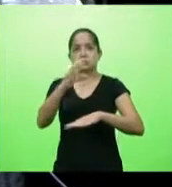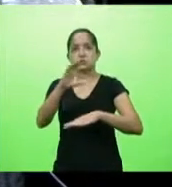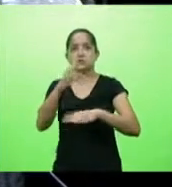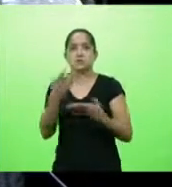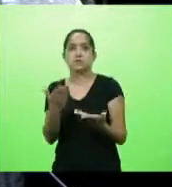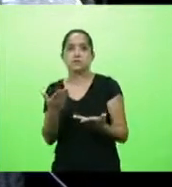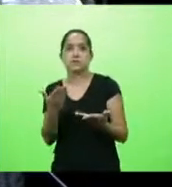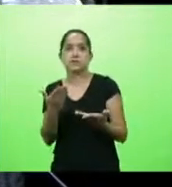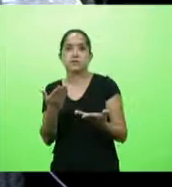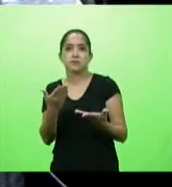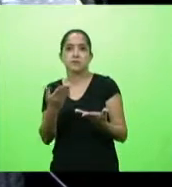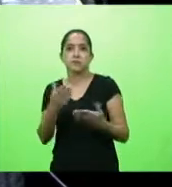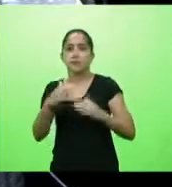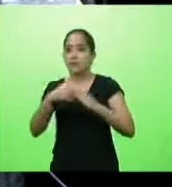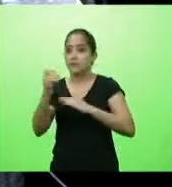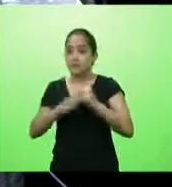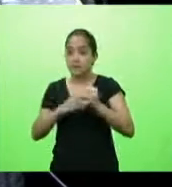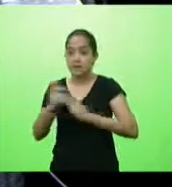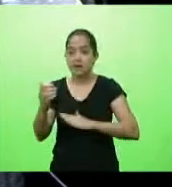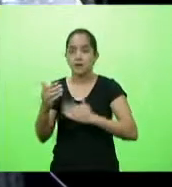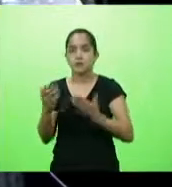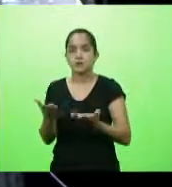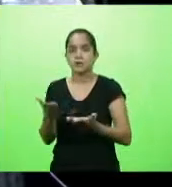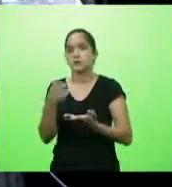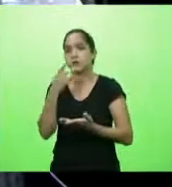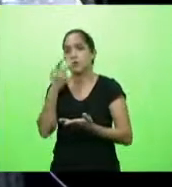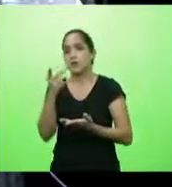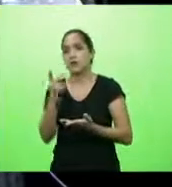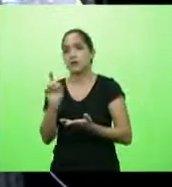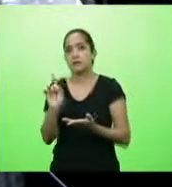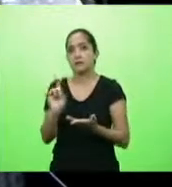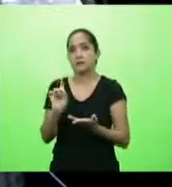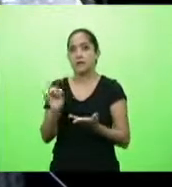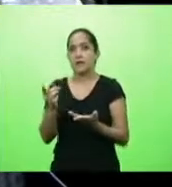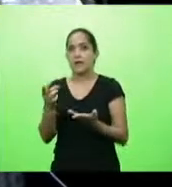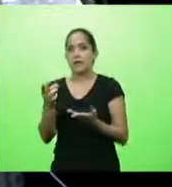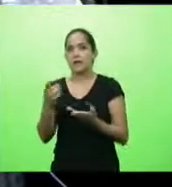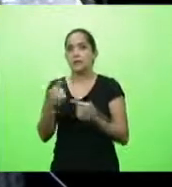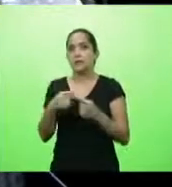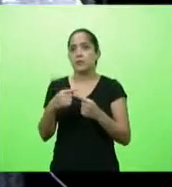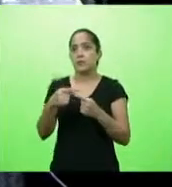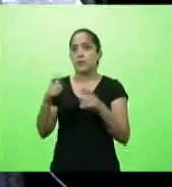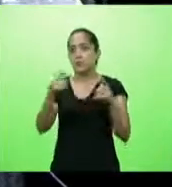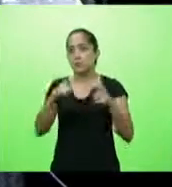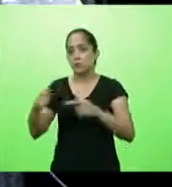prática. Nós não estamos falando aqui de... Ah, porque em outros locais